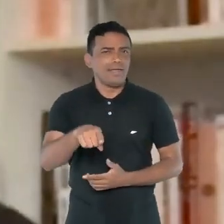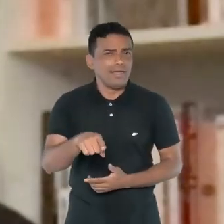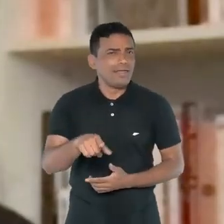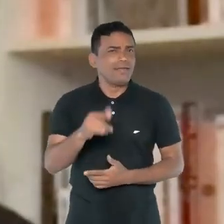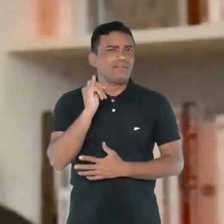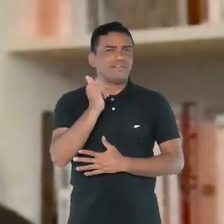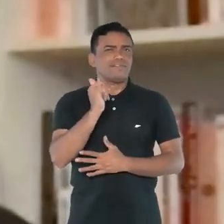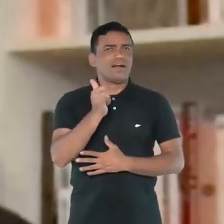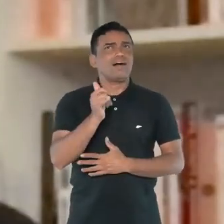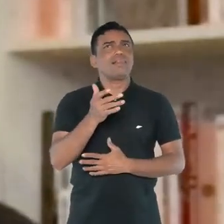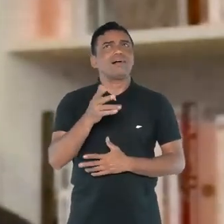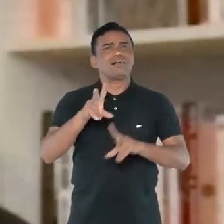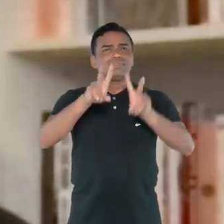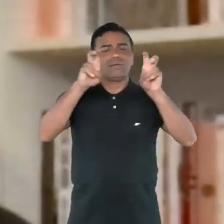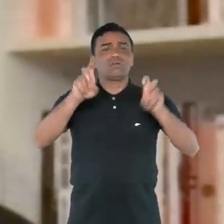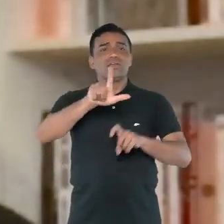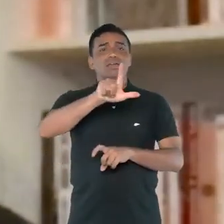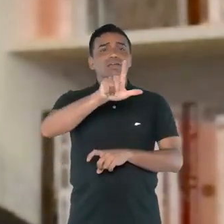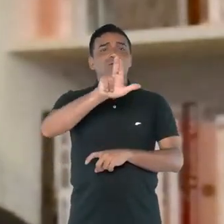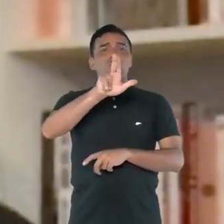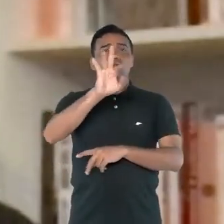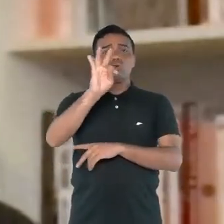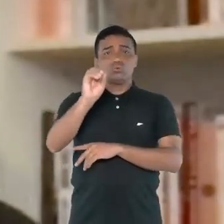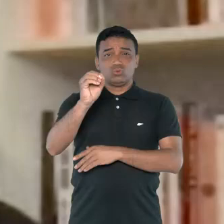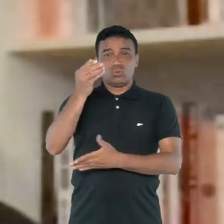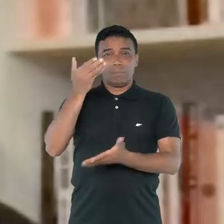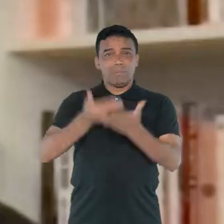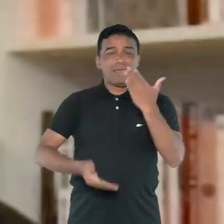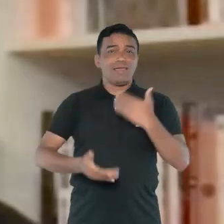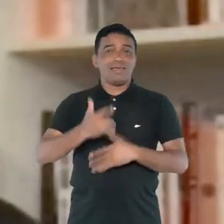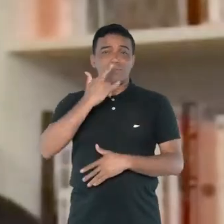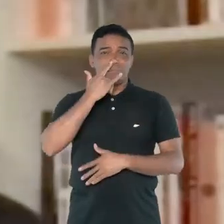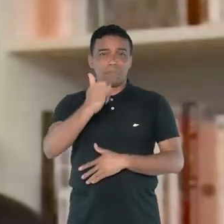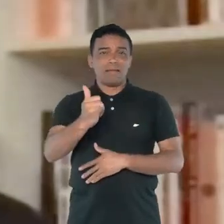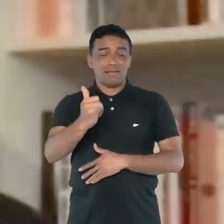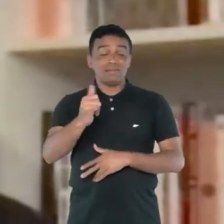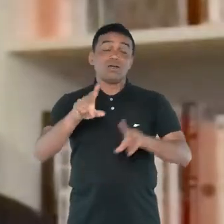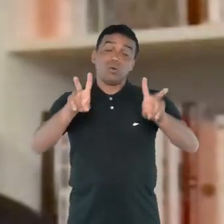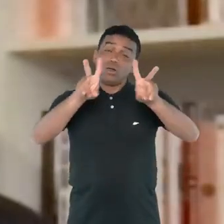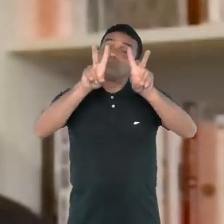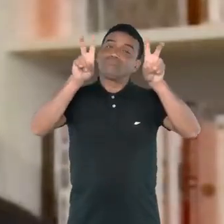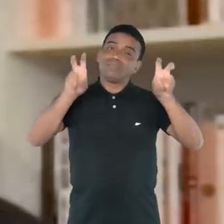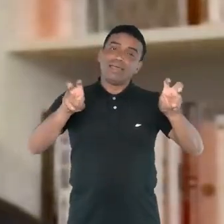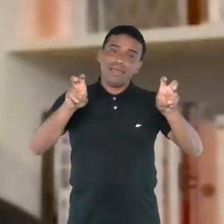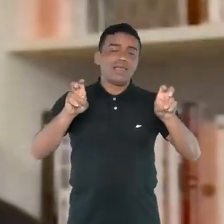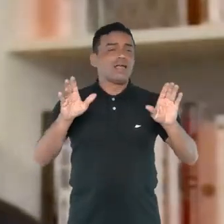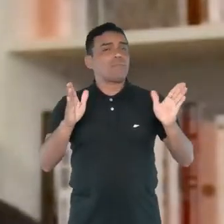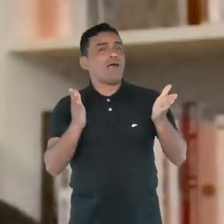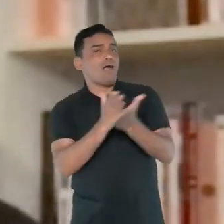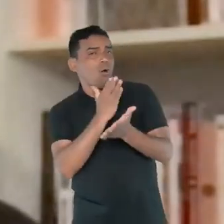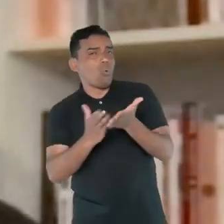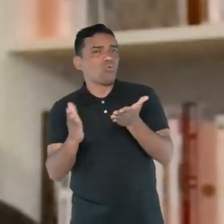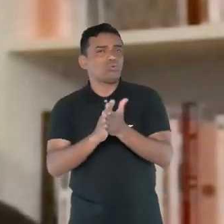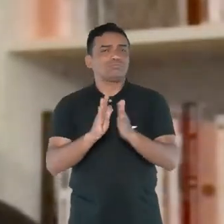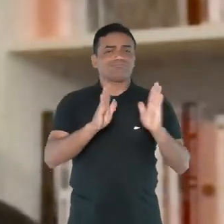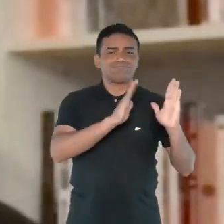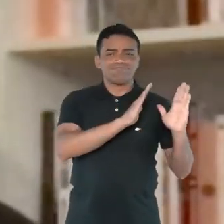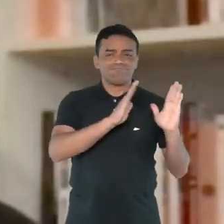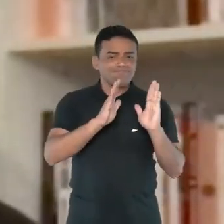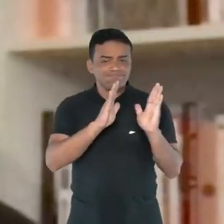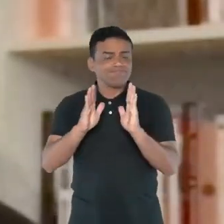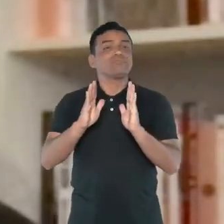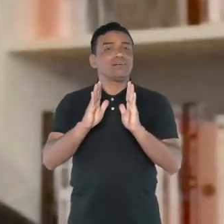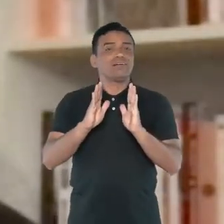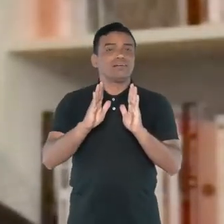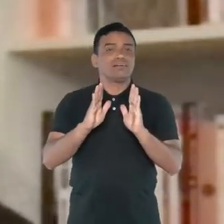fala logo sobre o luto, a perda do pai, e esse é um tema que também, em alguns momentos, é aqui recuperado